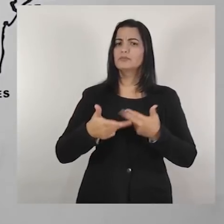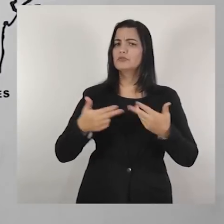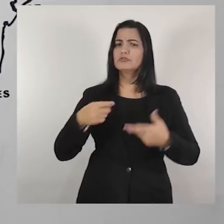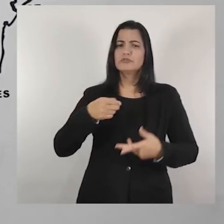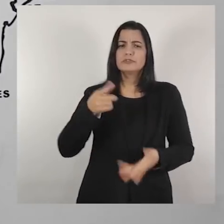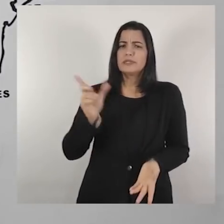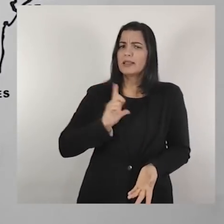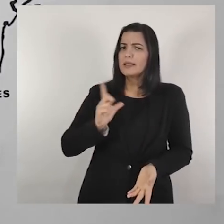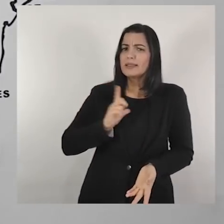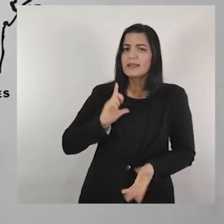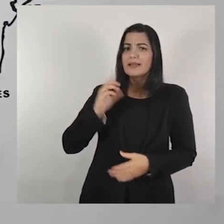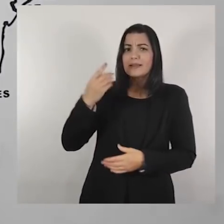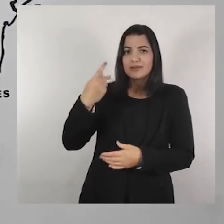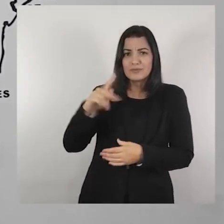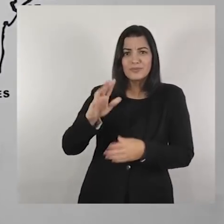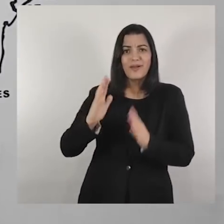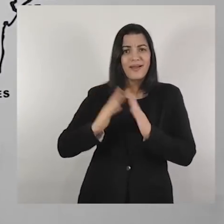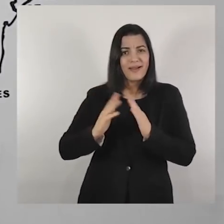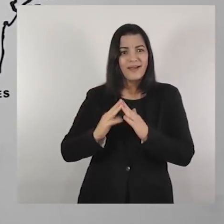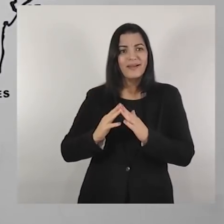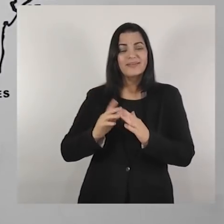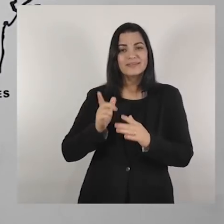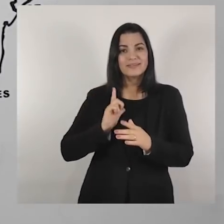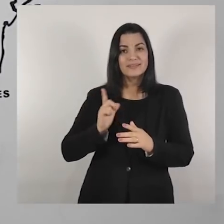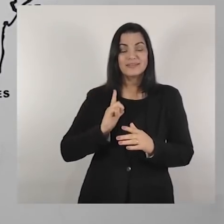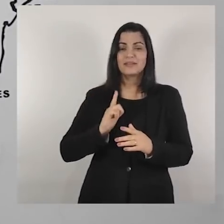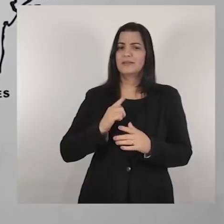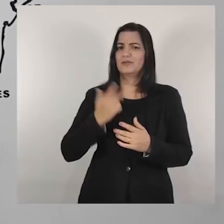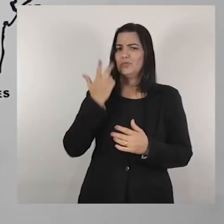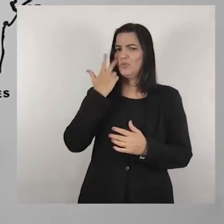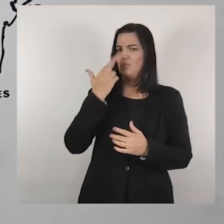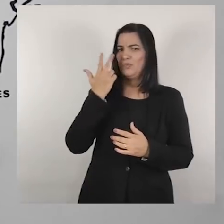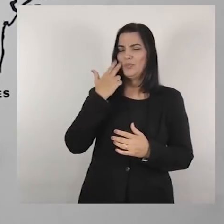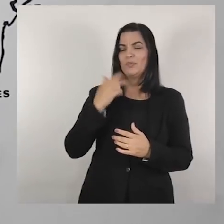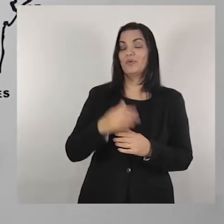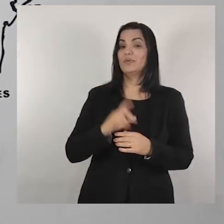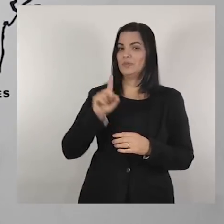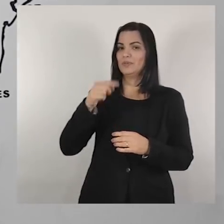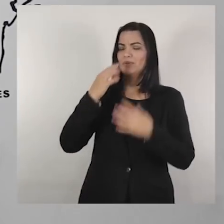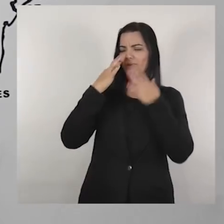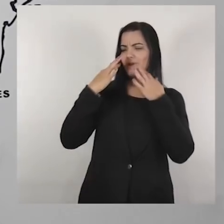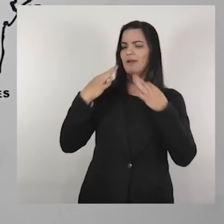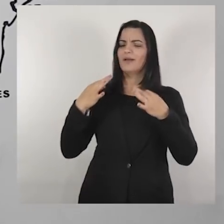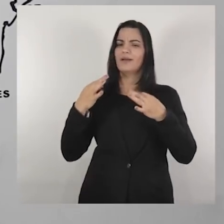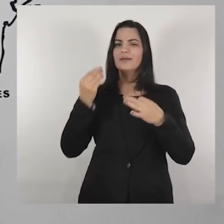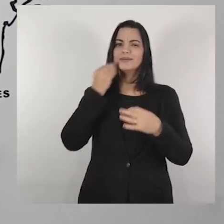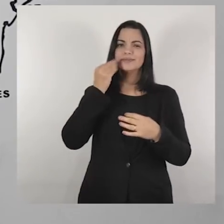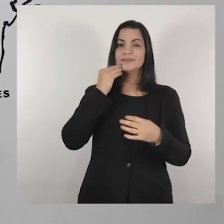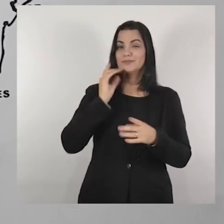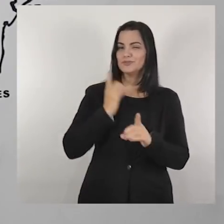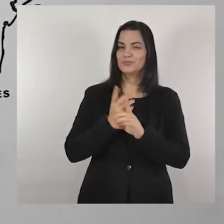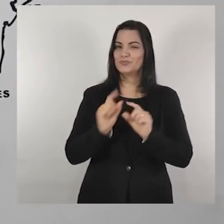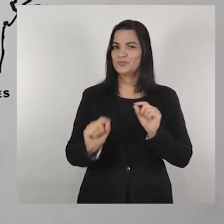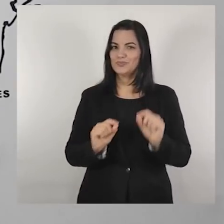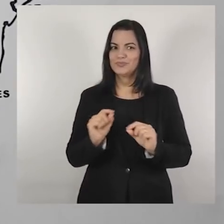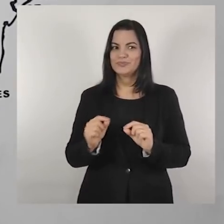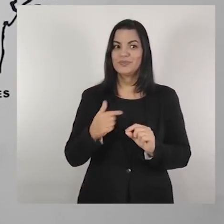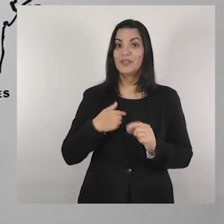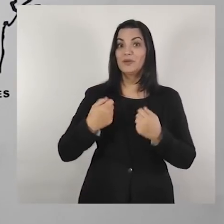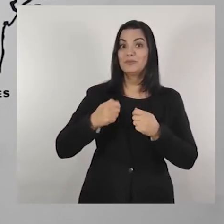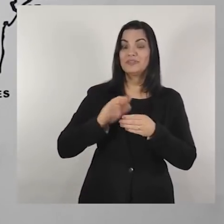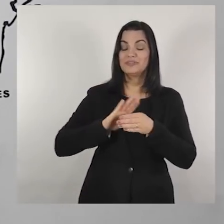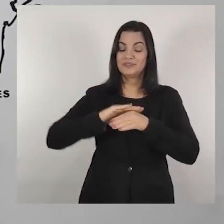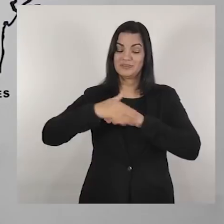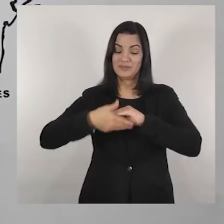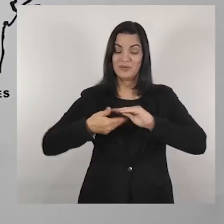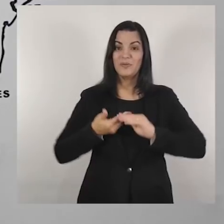um objeto muito comum que você tem aí na sua casa. Depois você observa com atenção e tenta descobrir